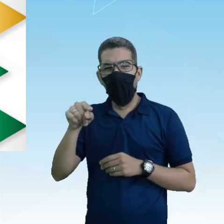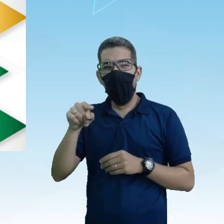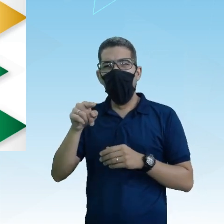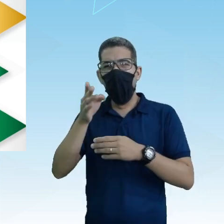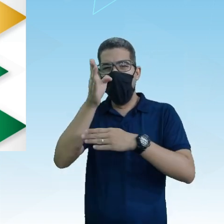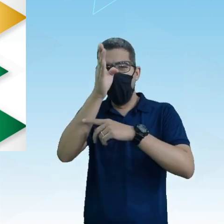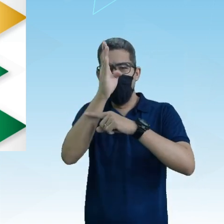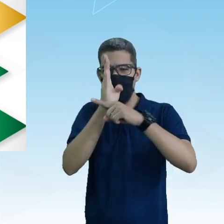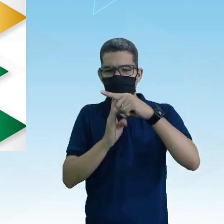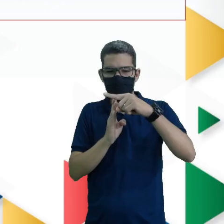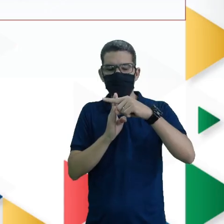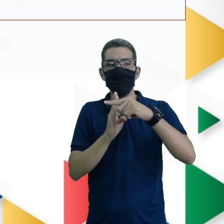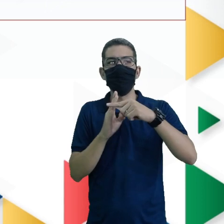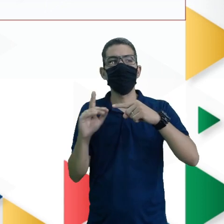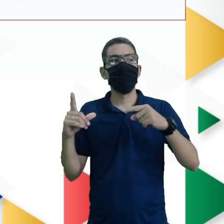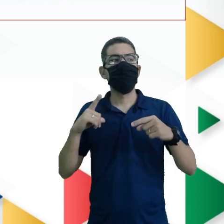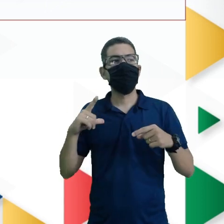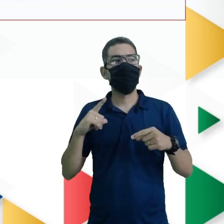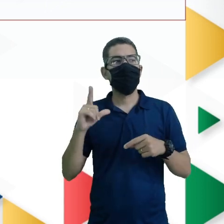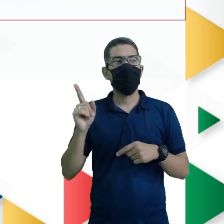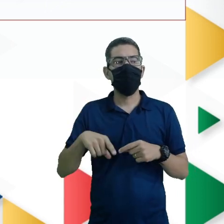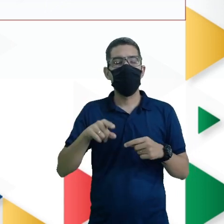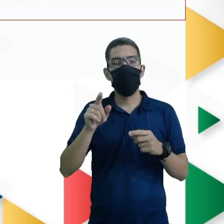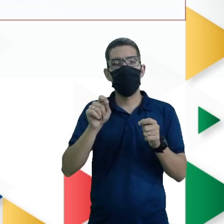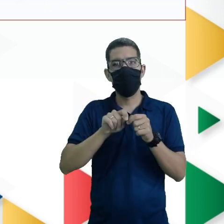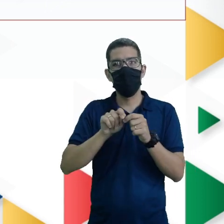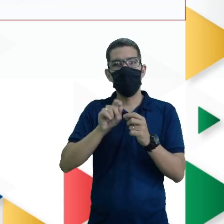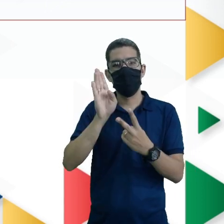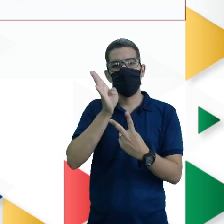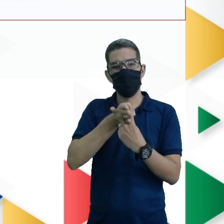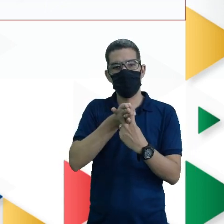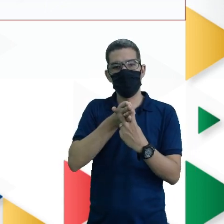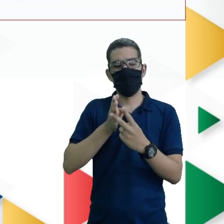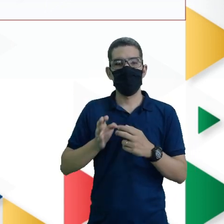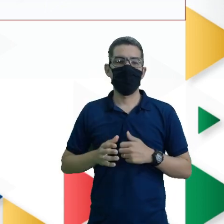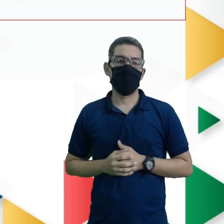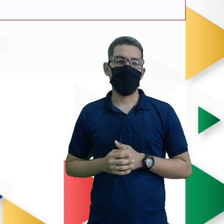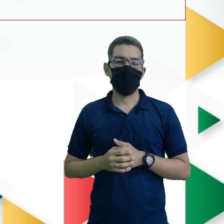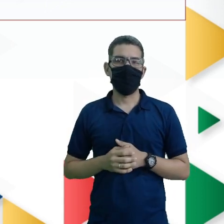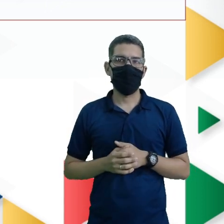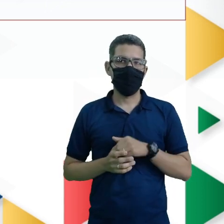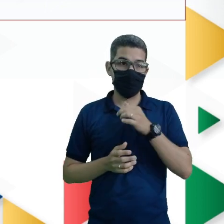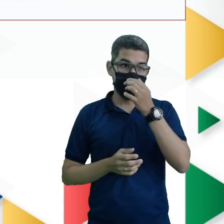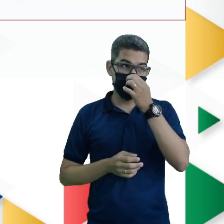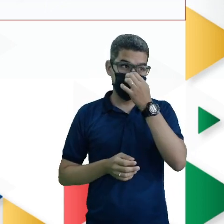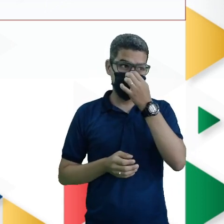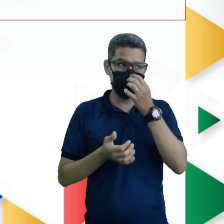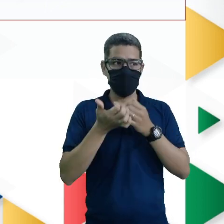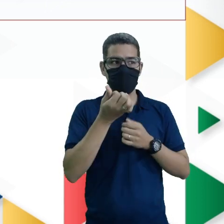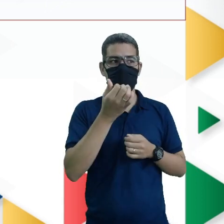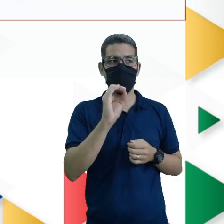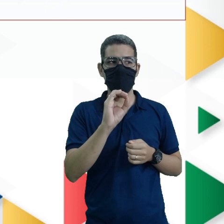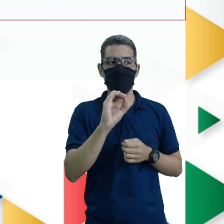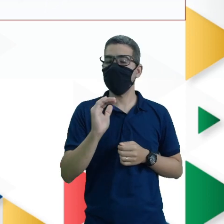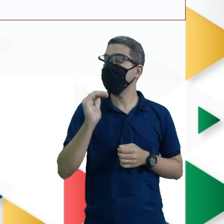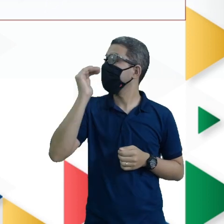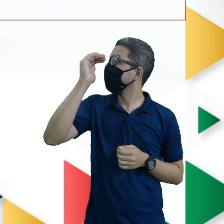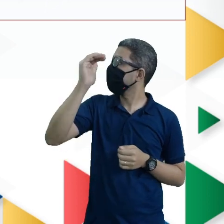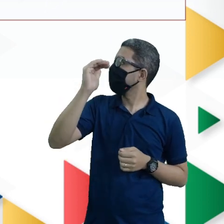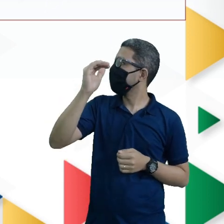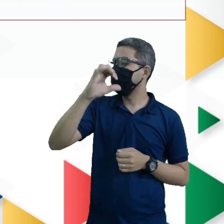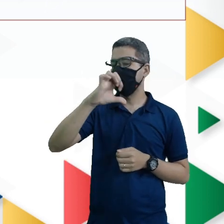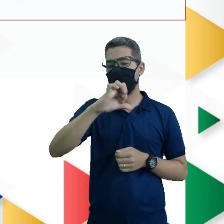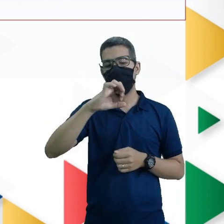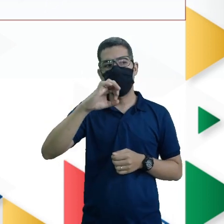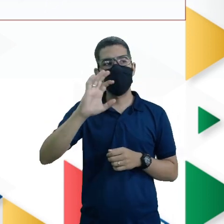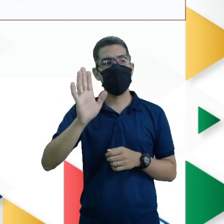meio, tranquilamente, fazendo uma bissetriz. Já tem o 45 graus. 60 está lá em cima e o 90 é o próprio